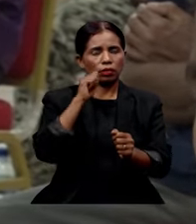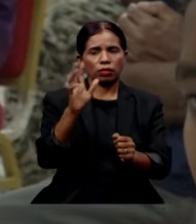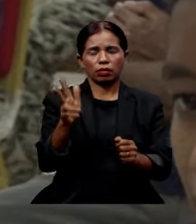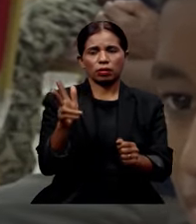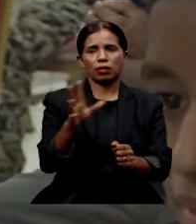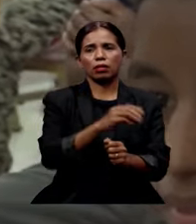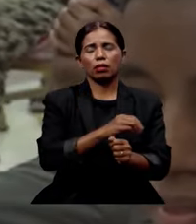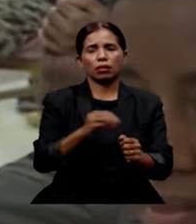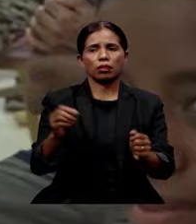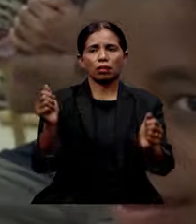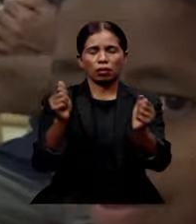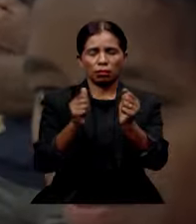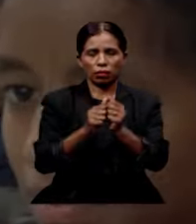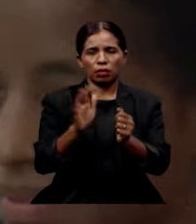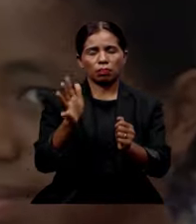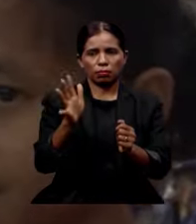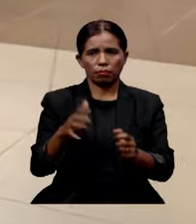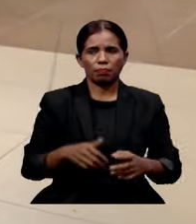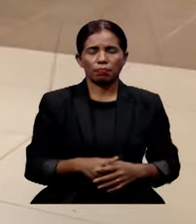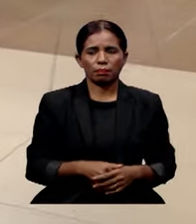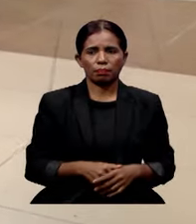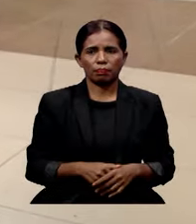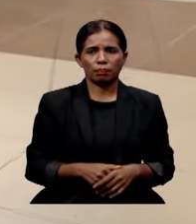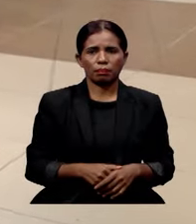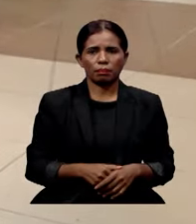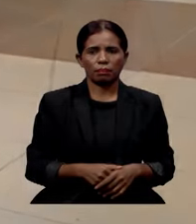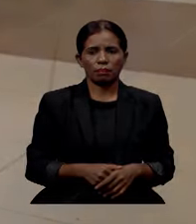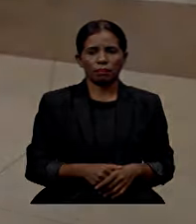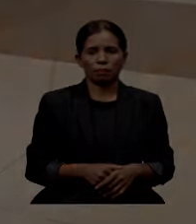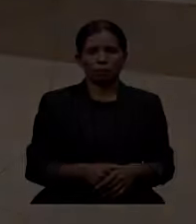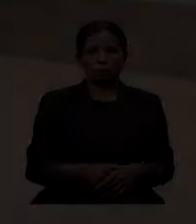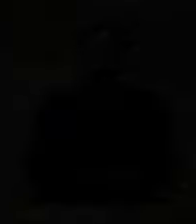no mane rihun walu limanulu. Celina Lopes, Agostinho da Costa, GMN.